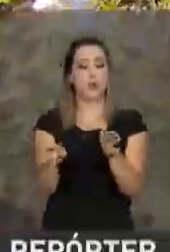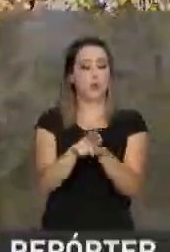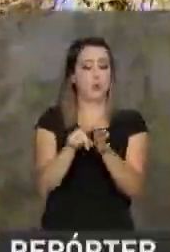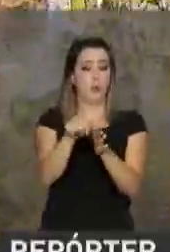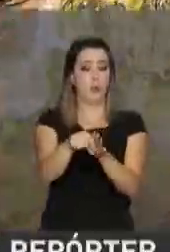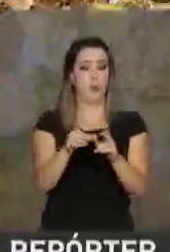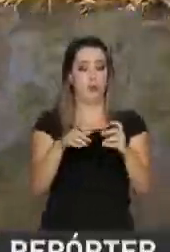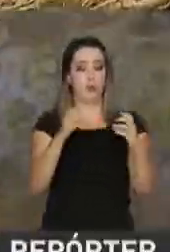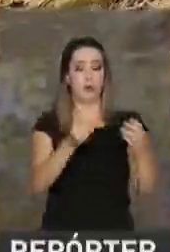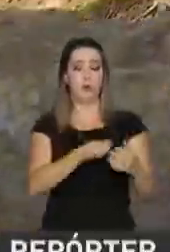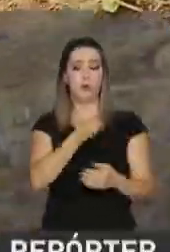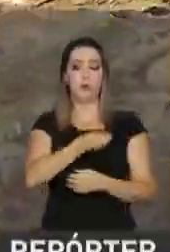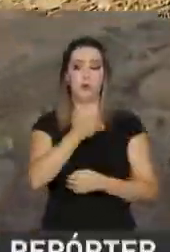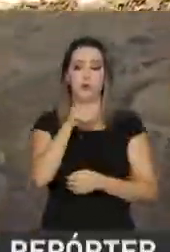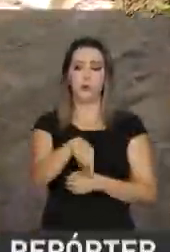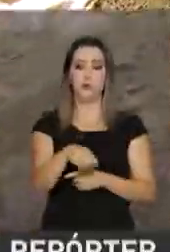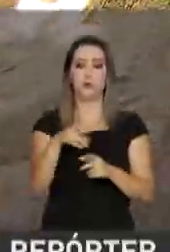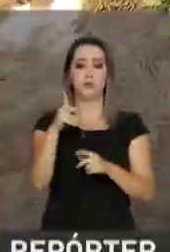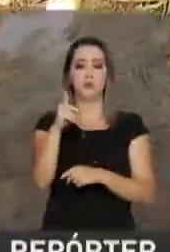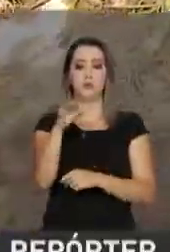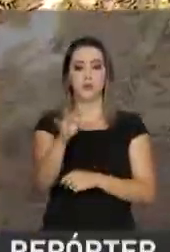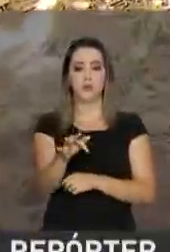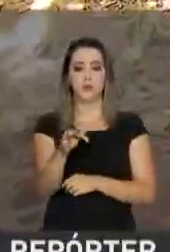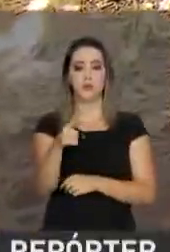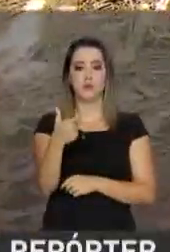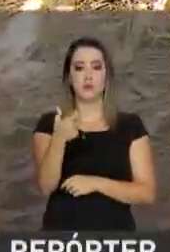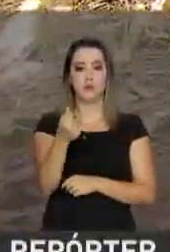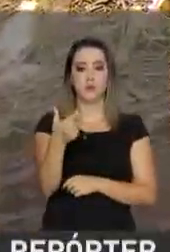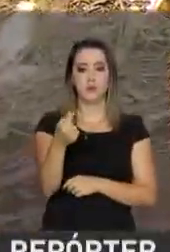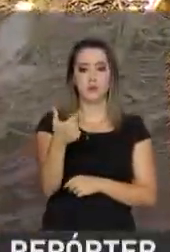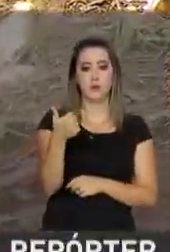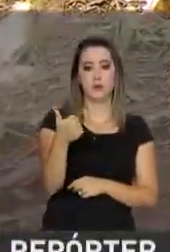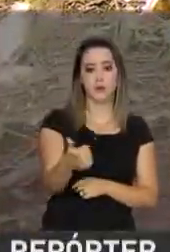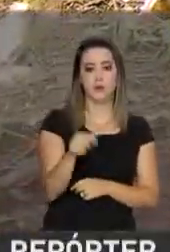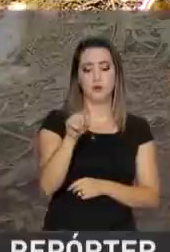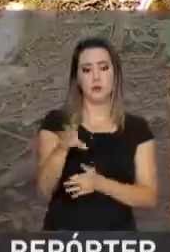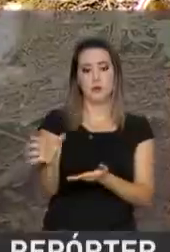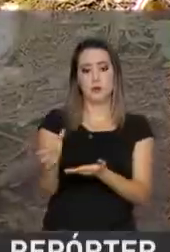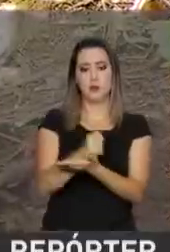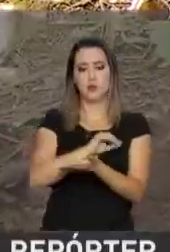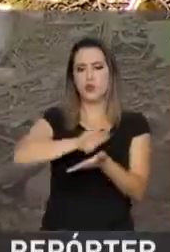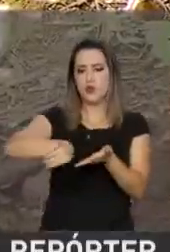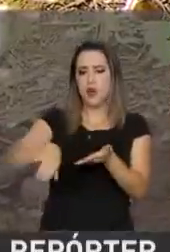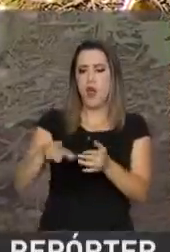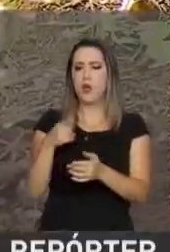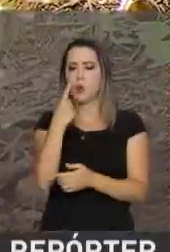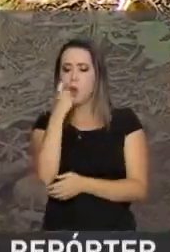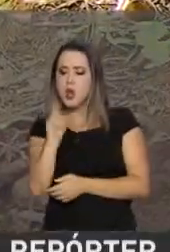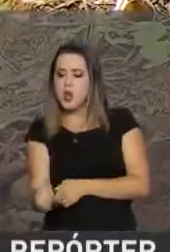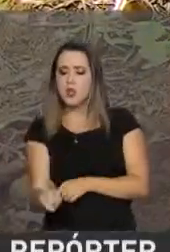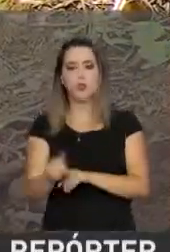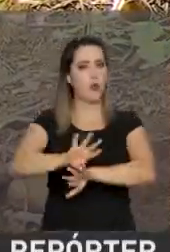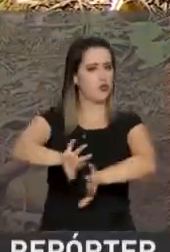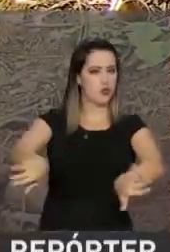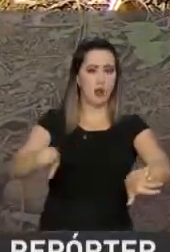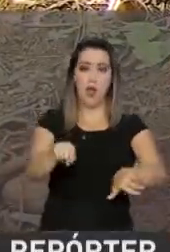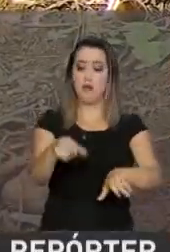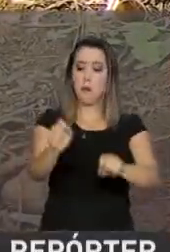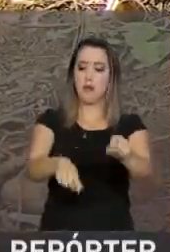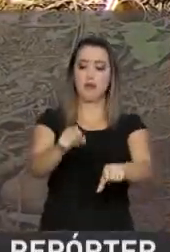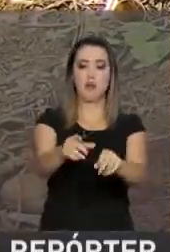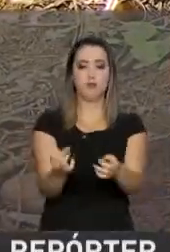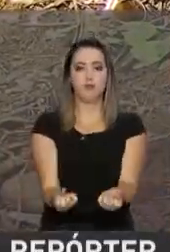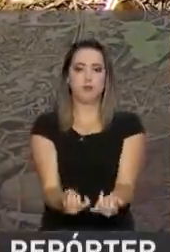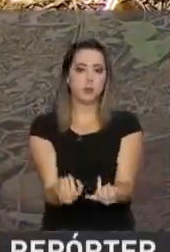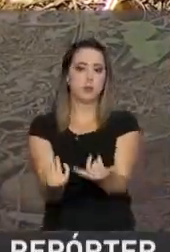rural casa grande no distrito federal em 2001 eles retiraram o lixo plantaram espécies nativas e nem